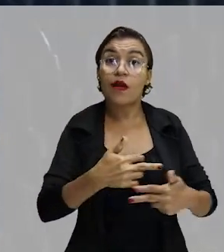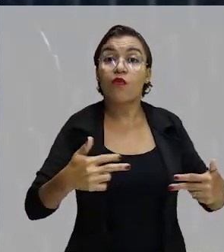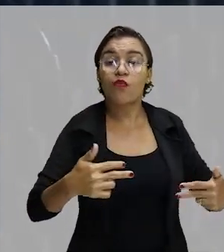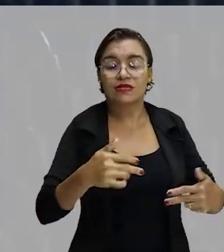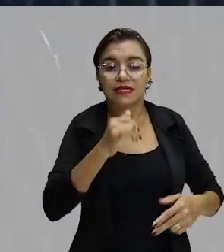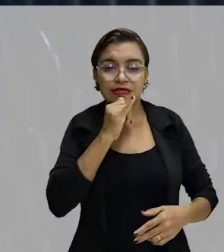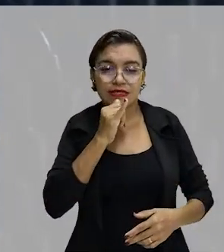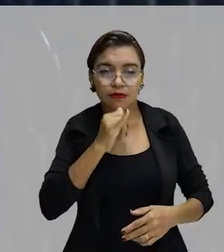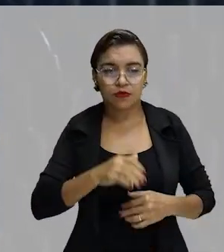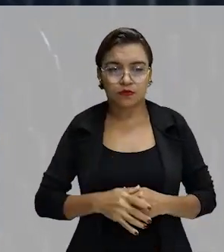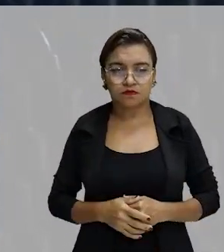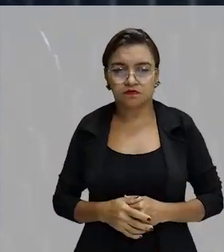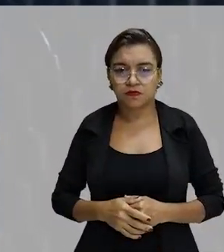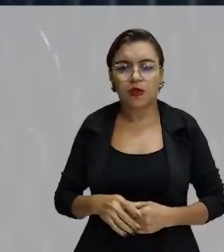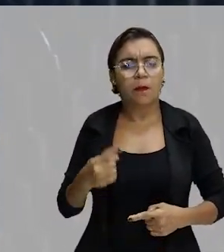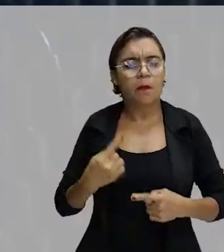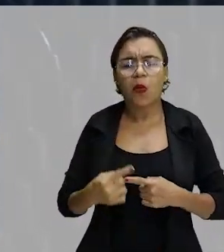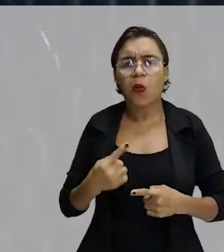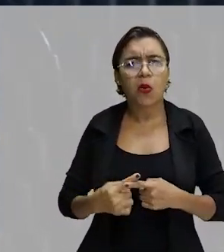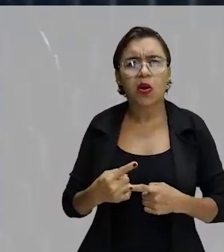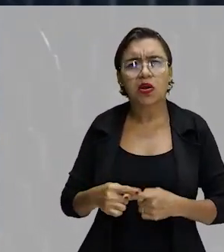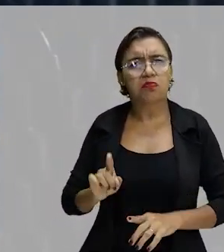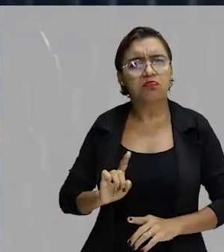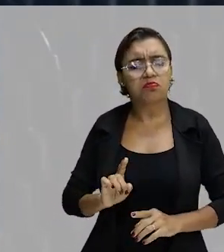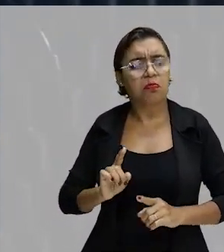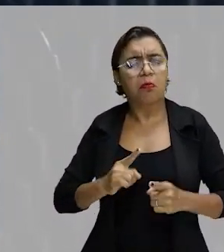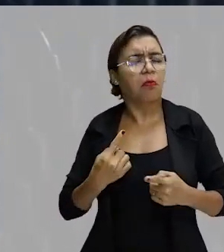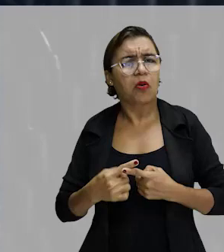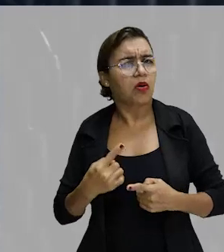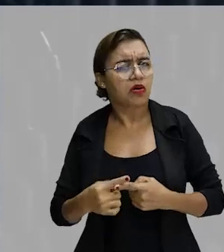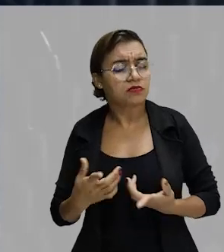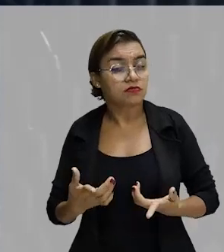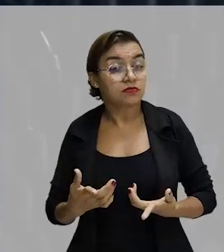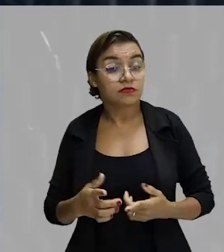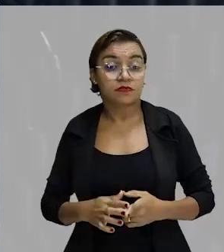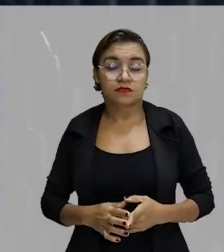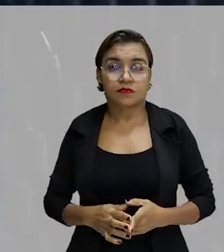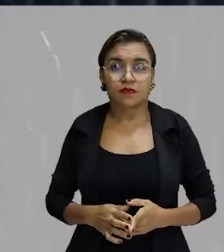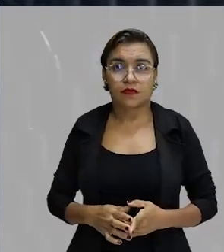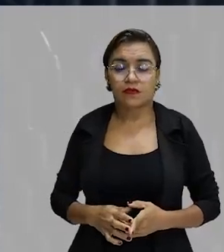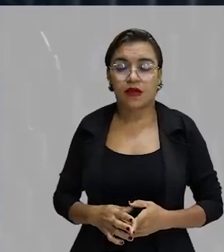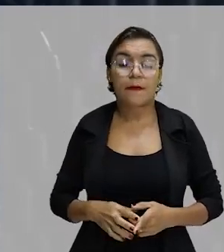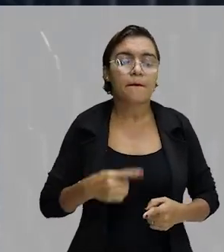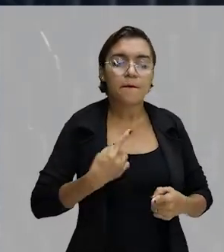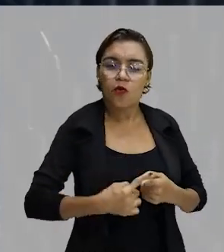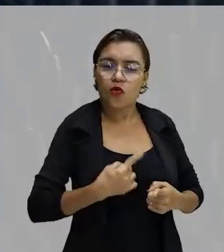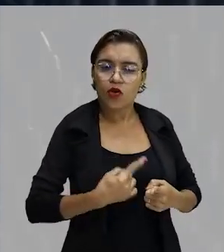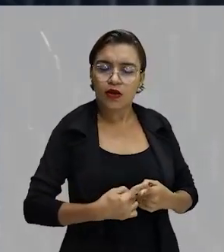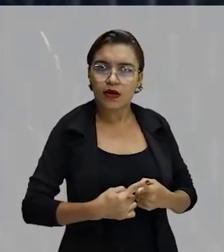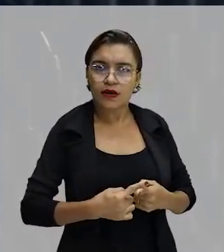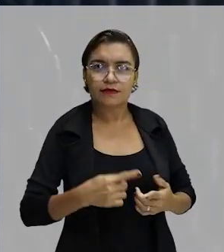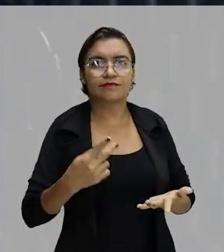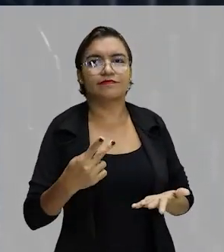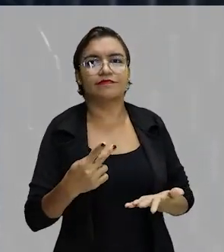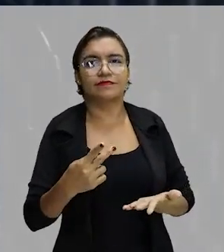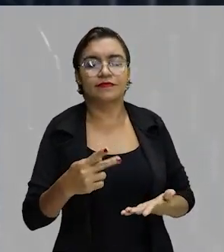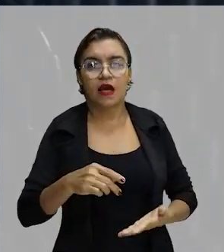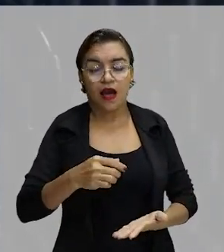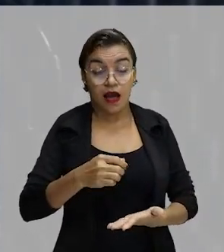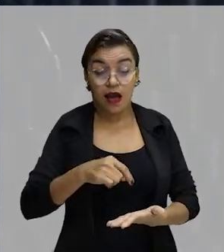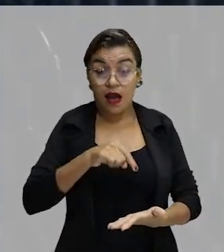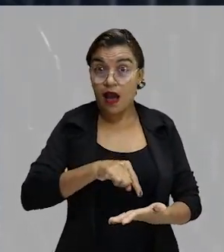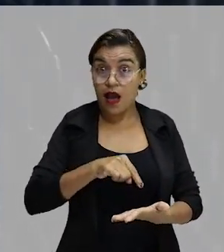Por que não? Porque it was incorrect. Porque ela estava incorreta. A conta estava